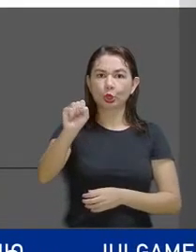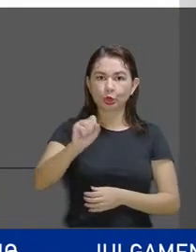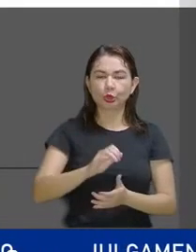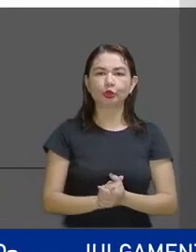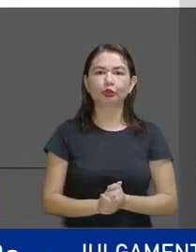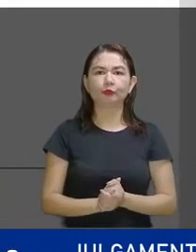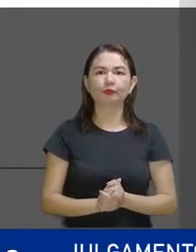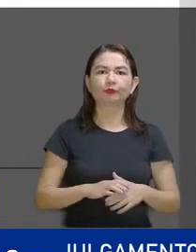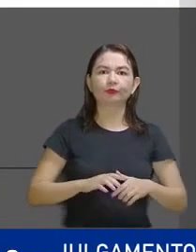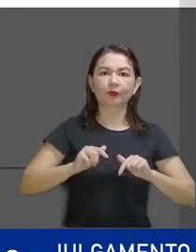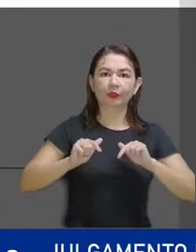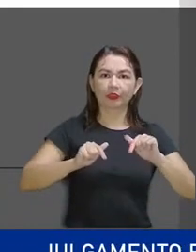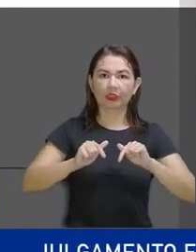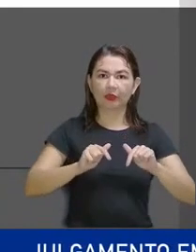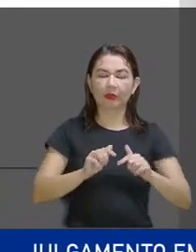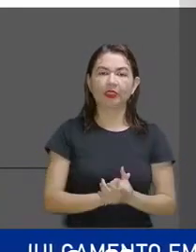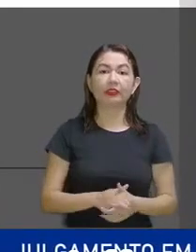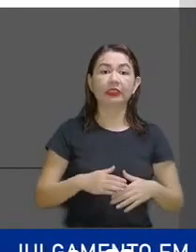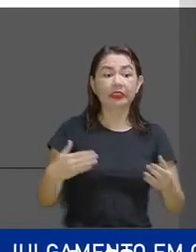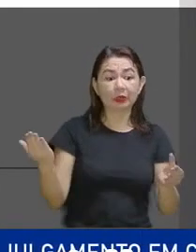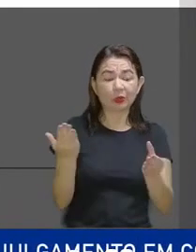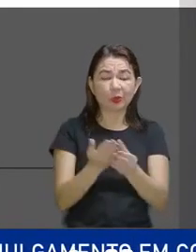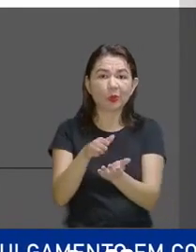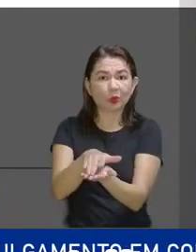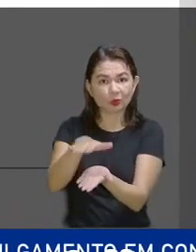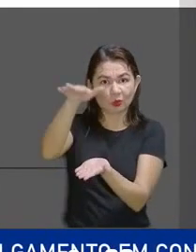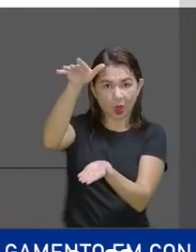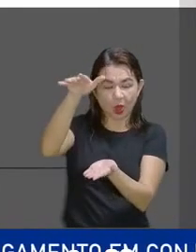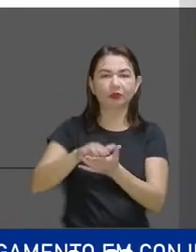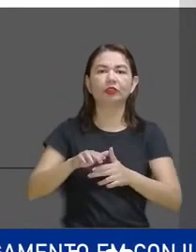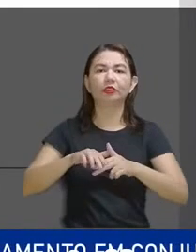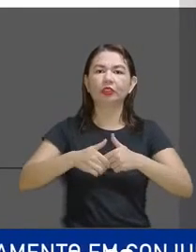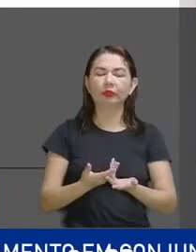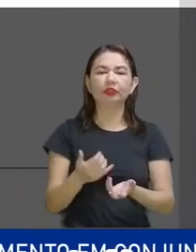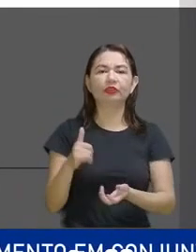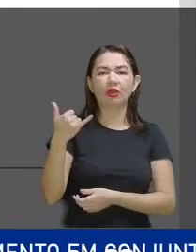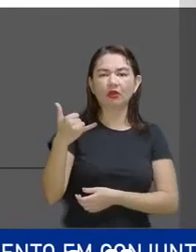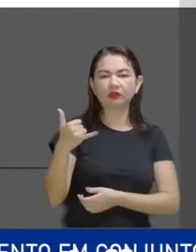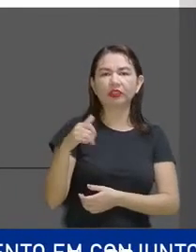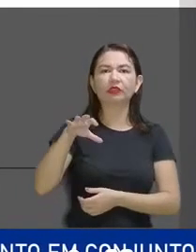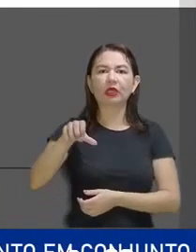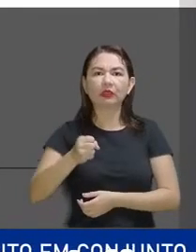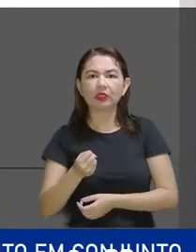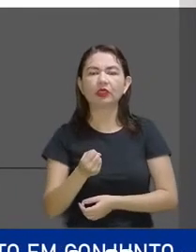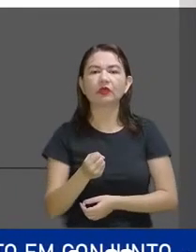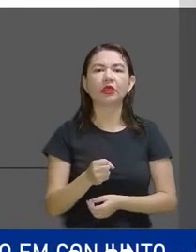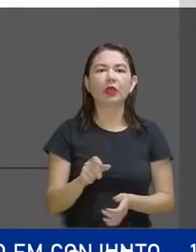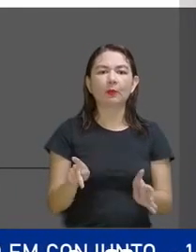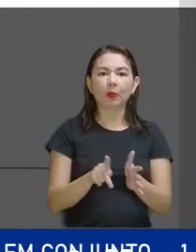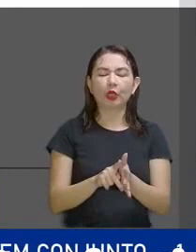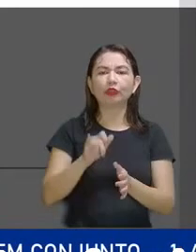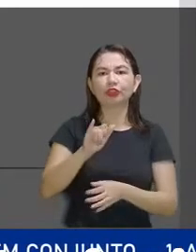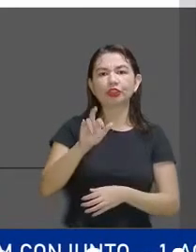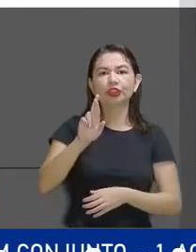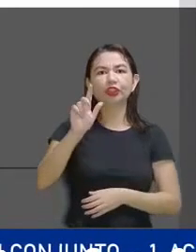acervo probatório acostado aos autos. Da análise efetuada no aparelho celular pertencente a Irlon Sarmento Moraes, foi possível identificar